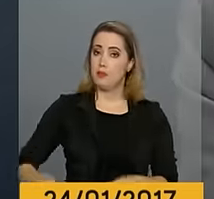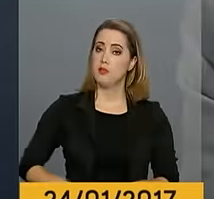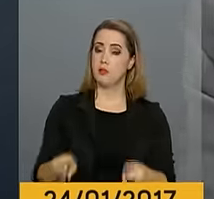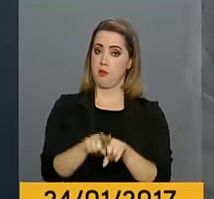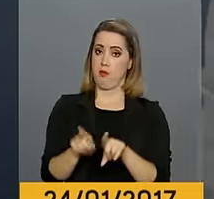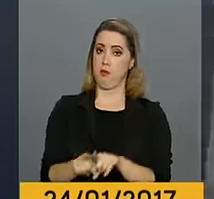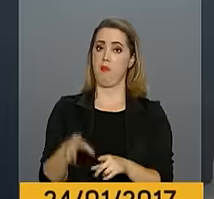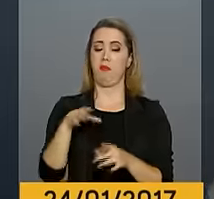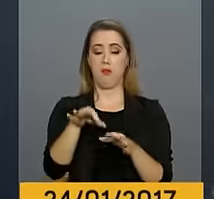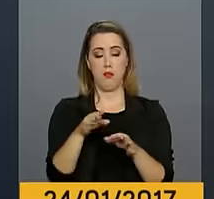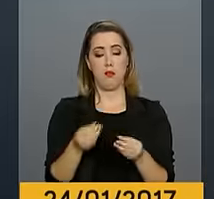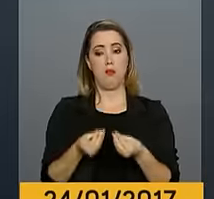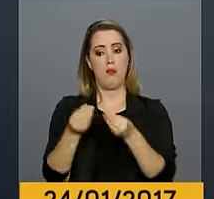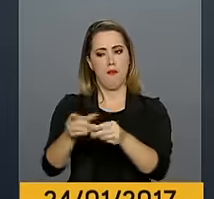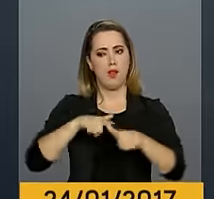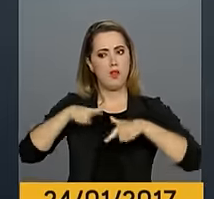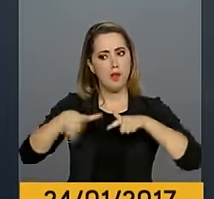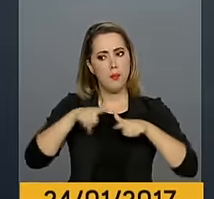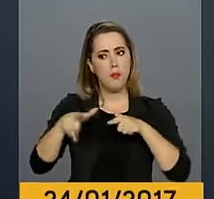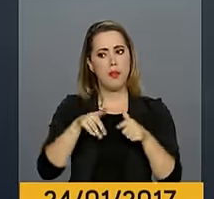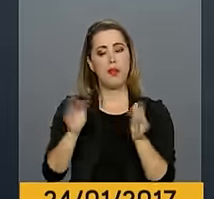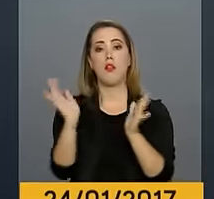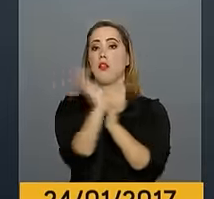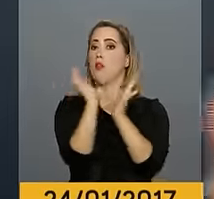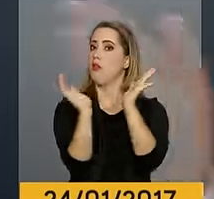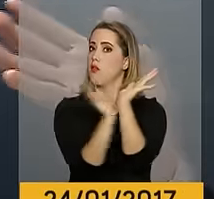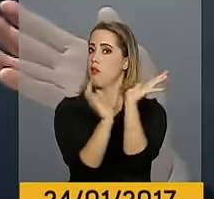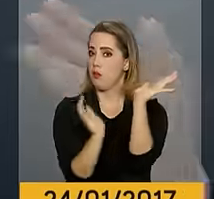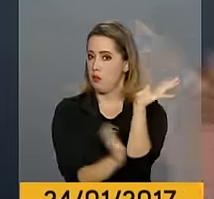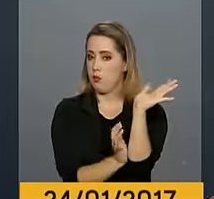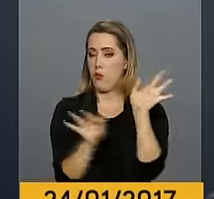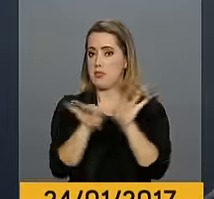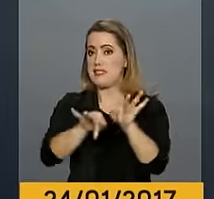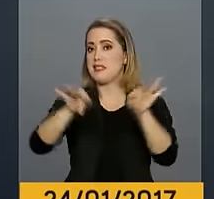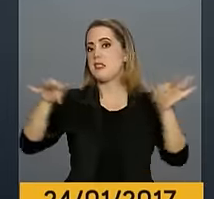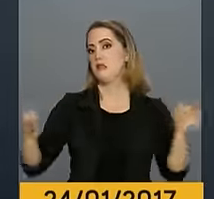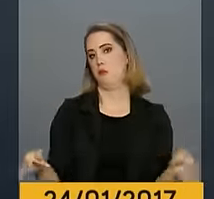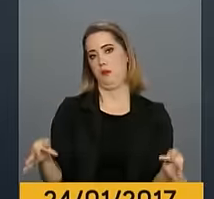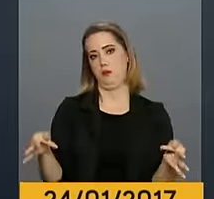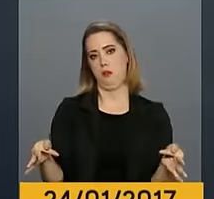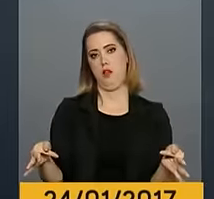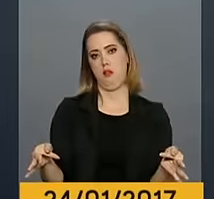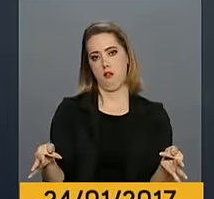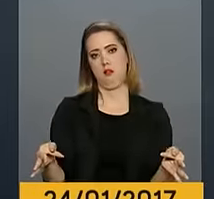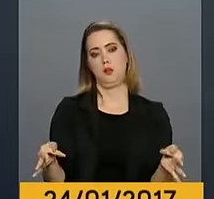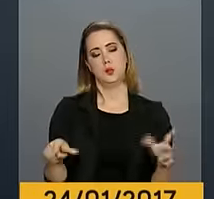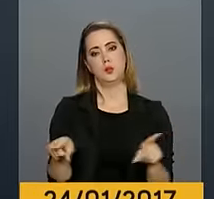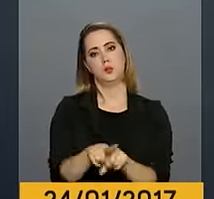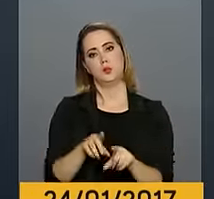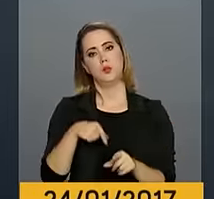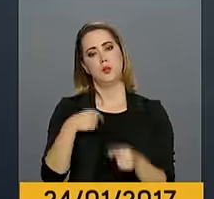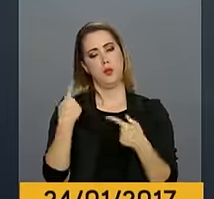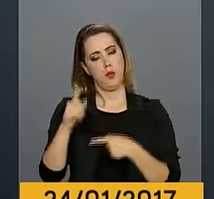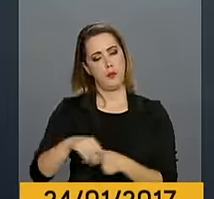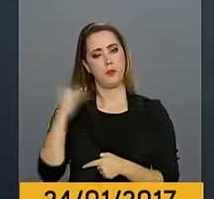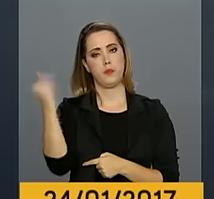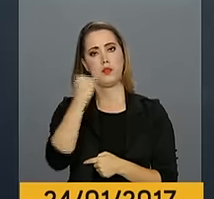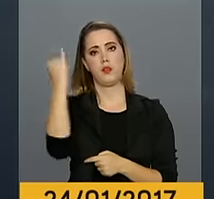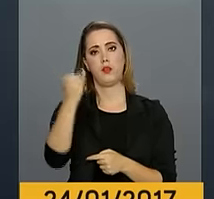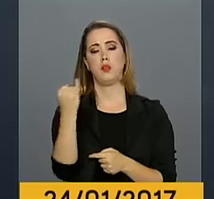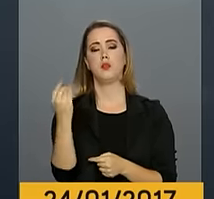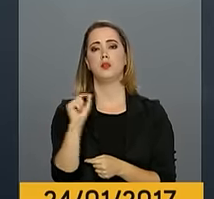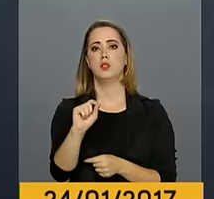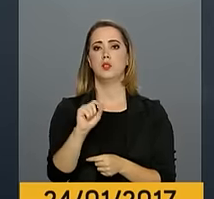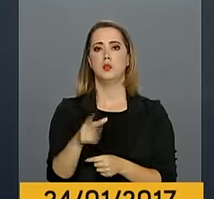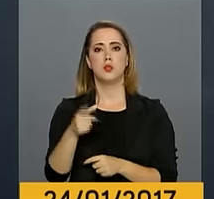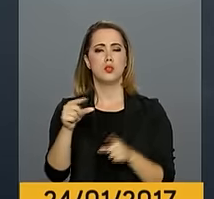medidas desburocratizantes do seu setor. Porque isso é fundamental, pelas várias palavras que aqui ouvi. Então,